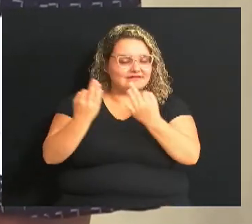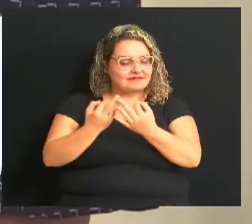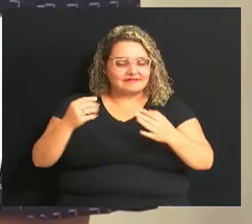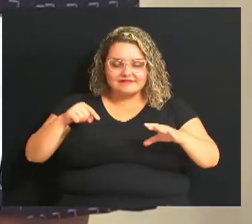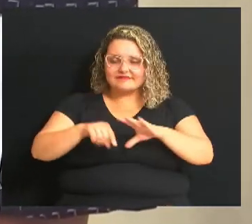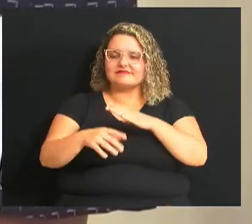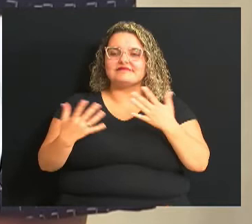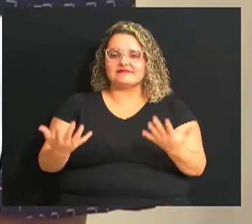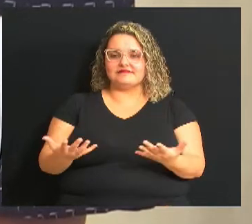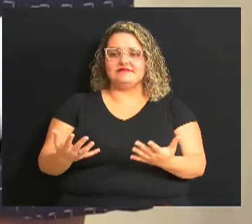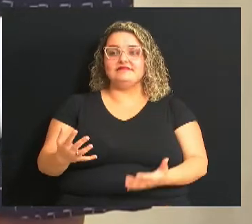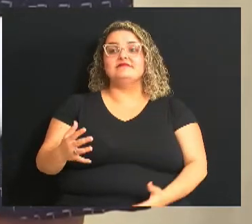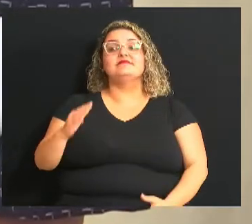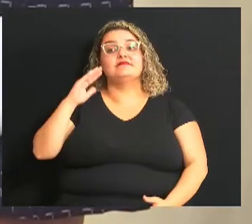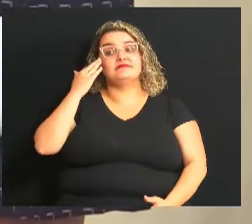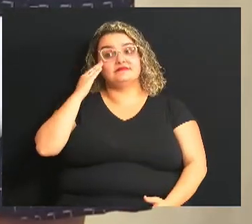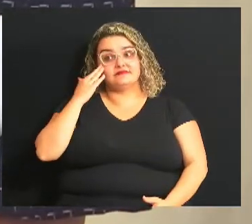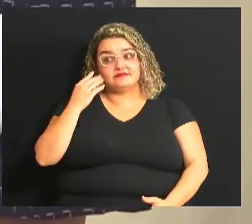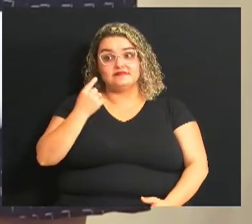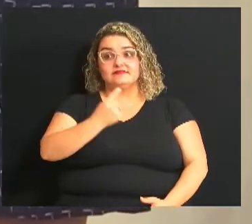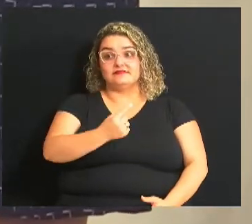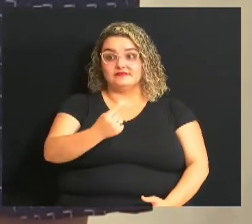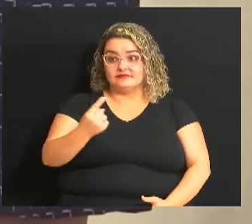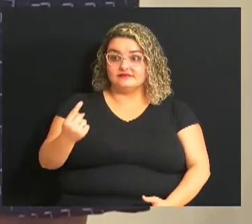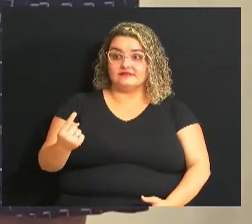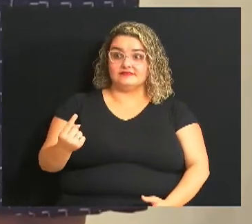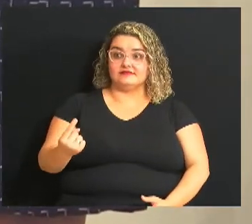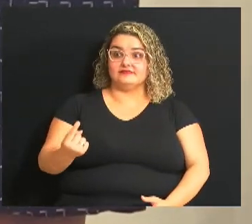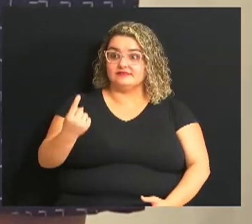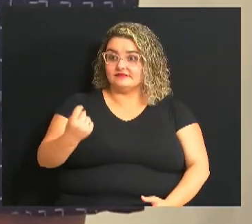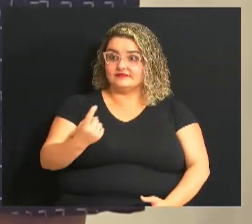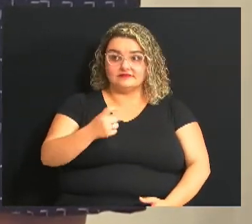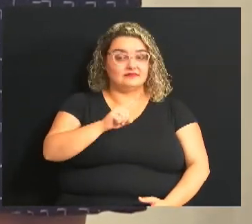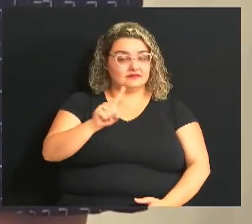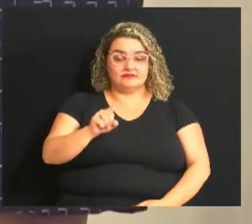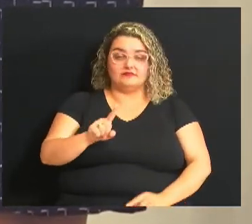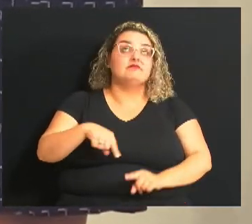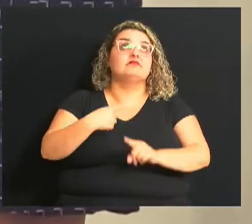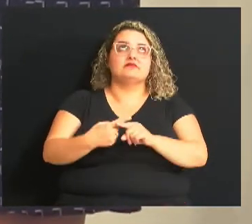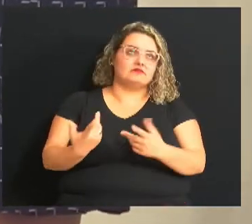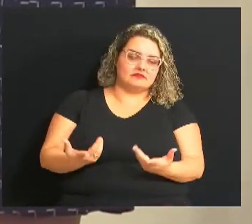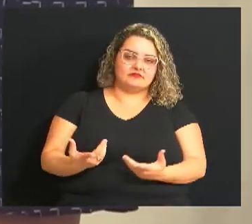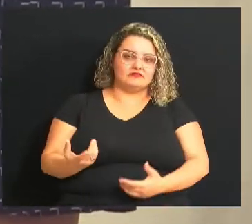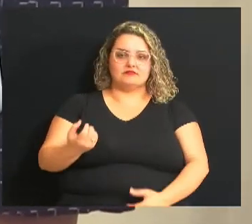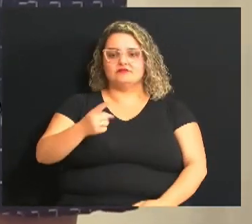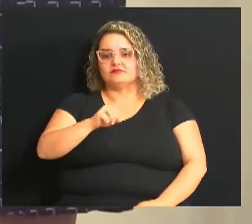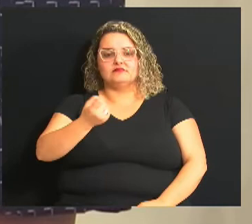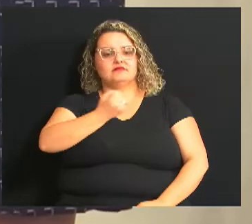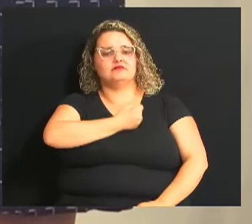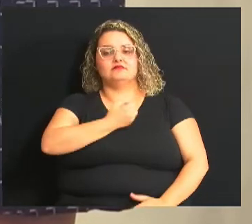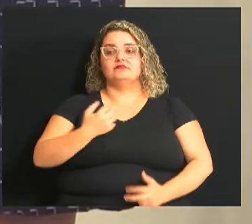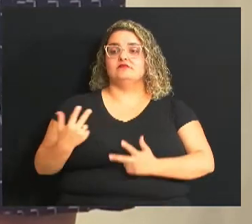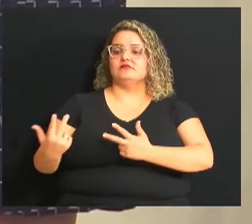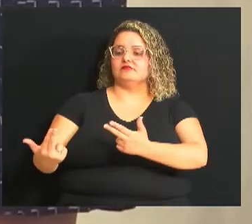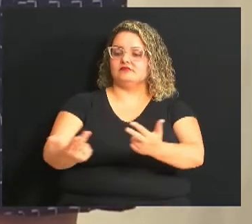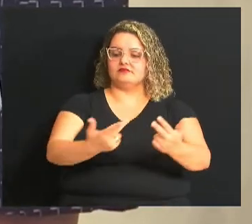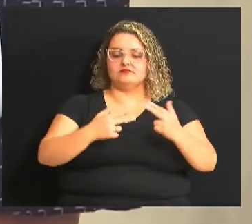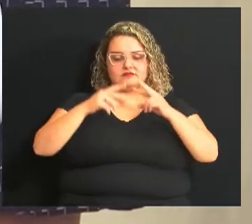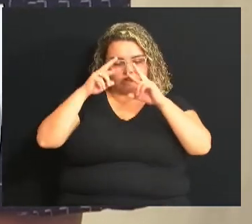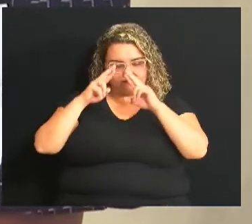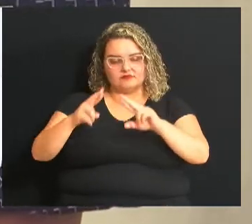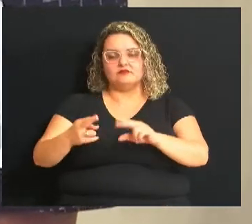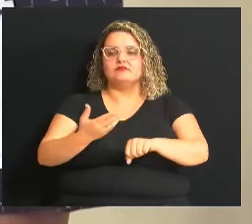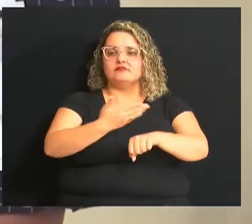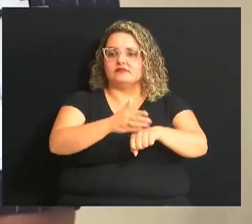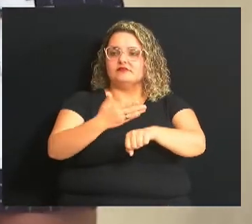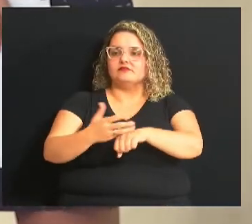realmente entenderam que cada um é um, não é mais um, a igualdade e o respeito foi praticado, e eu me